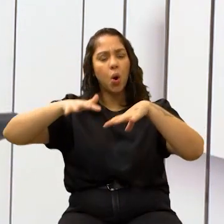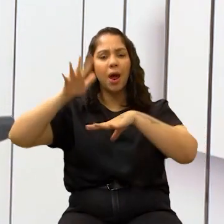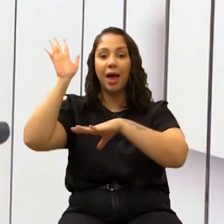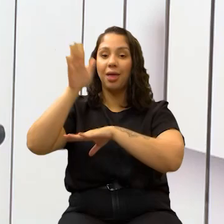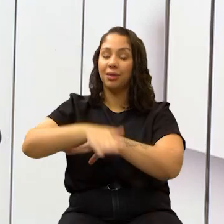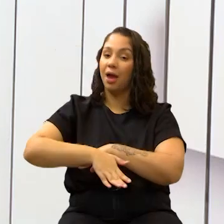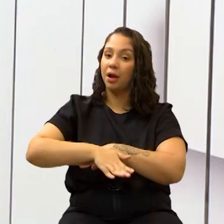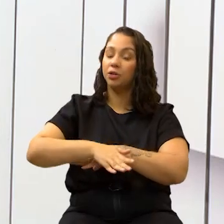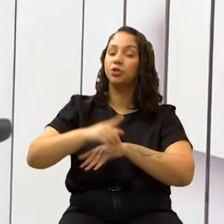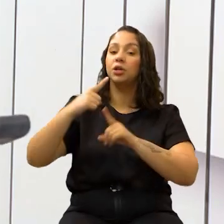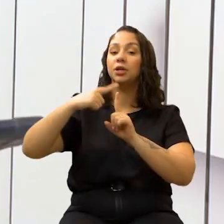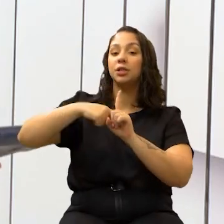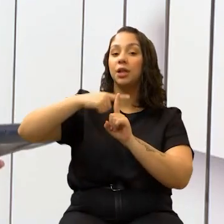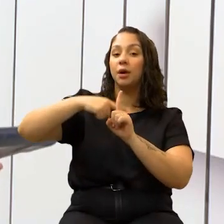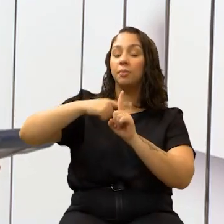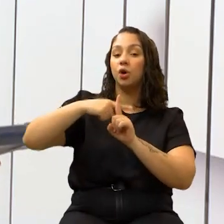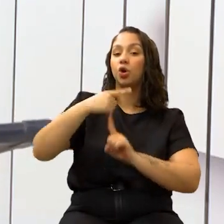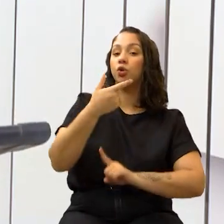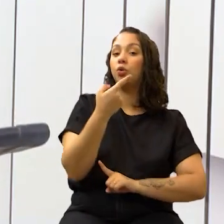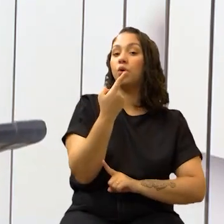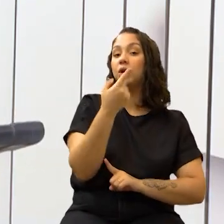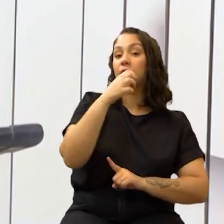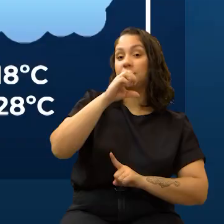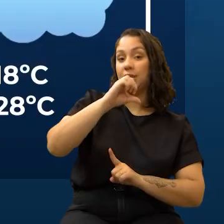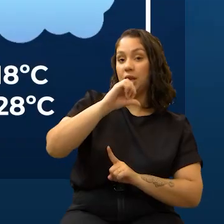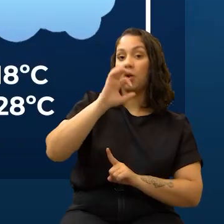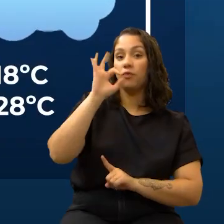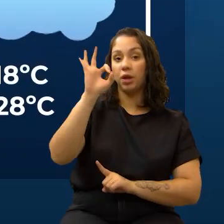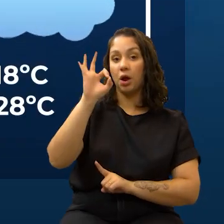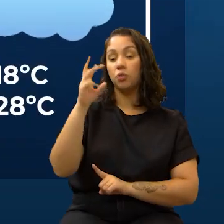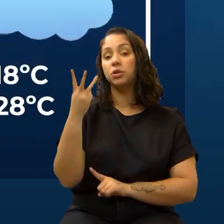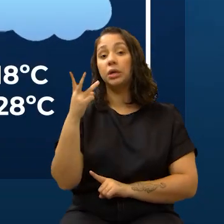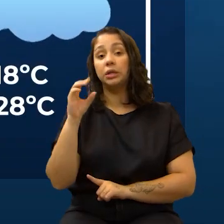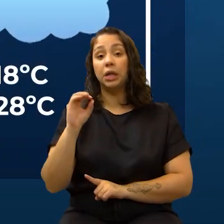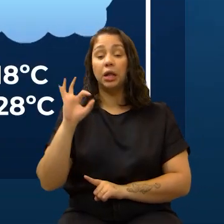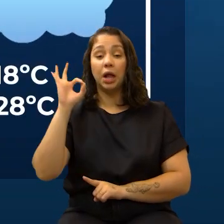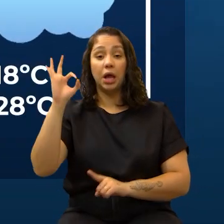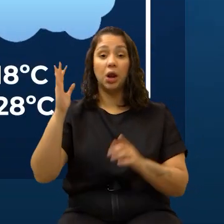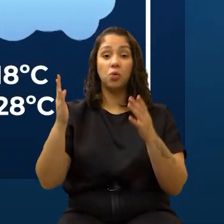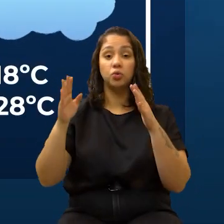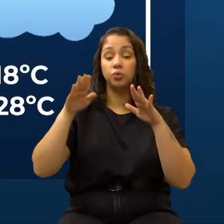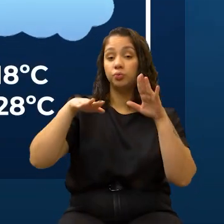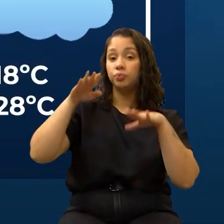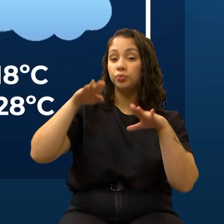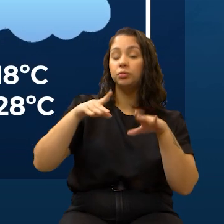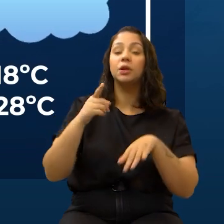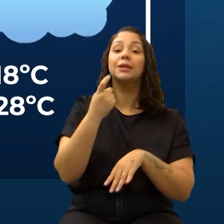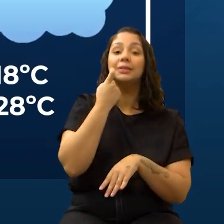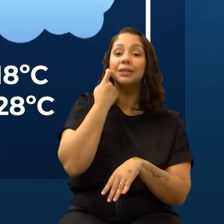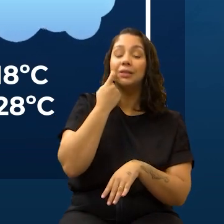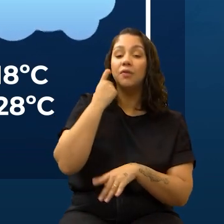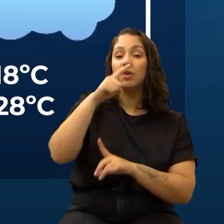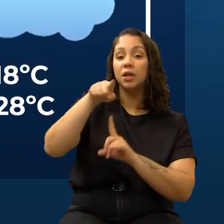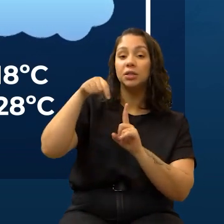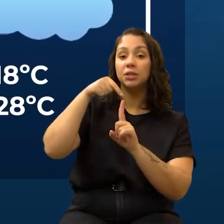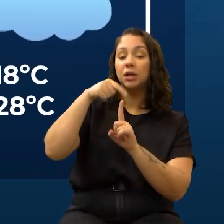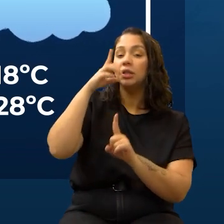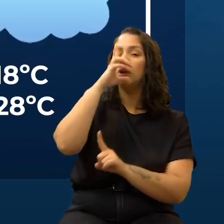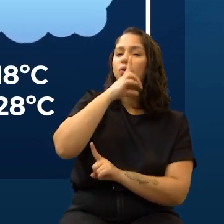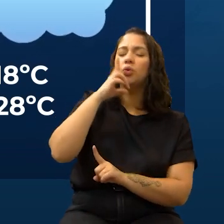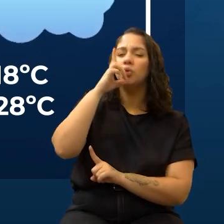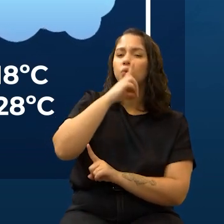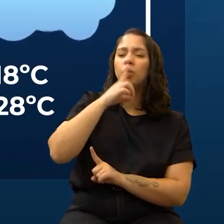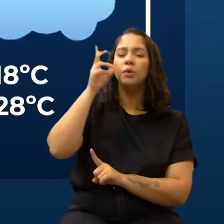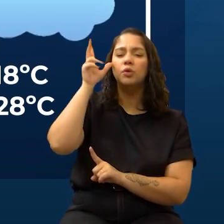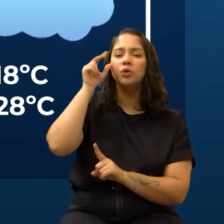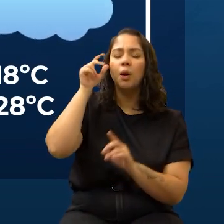com possíveis temporais à tarde. A temperatura fica entre 19 e 30 graus. E entre sexta-feira